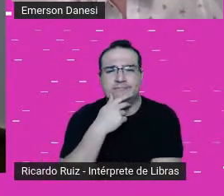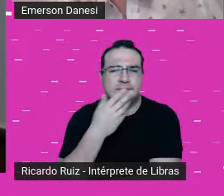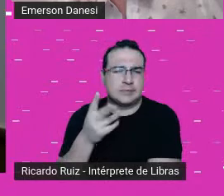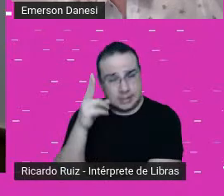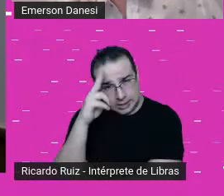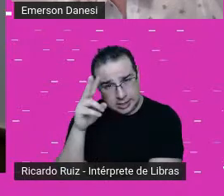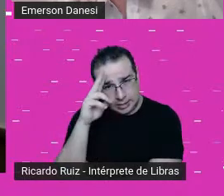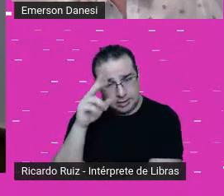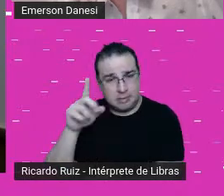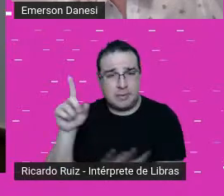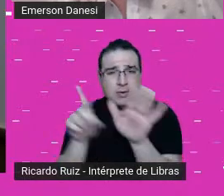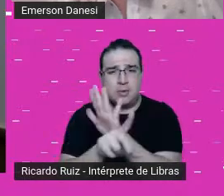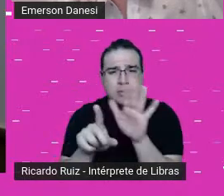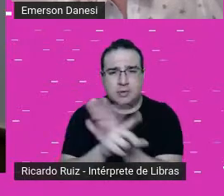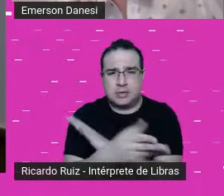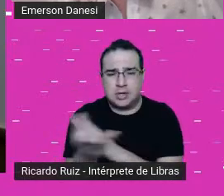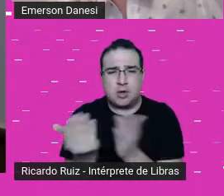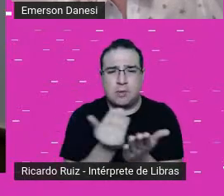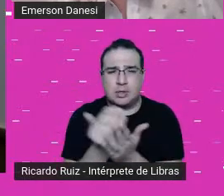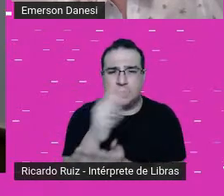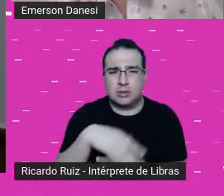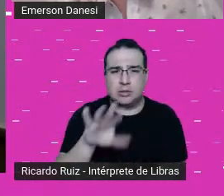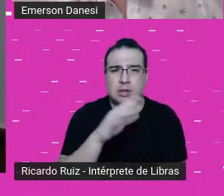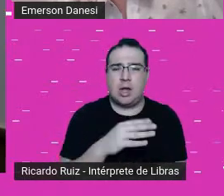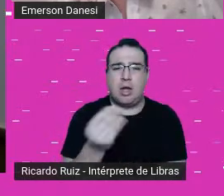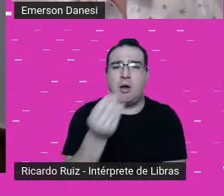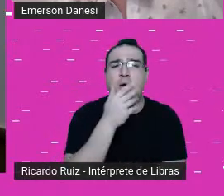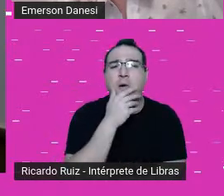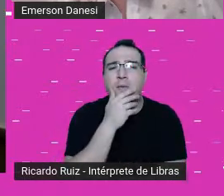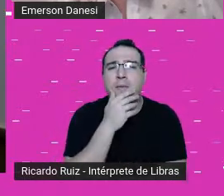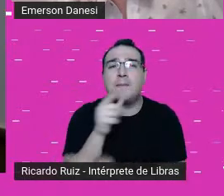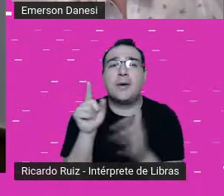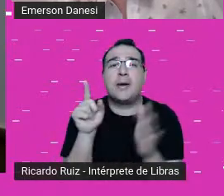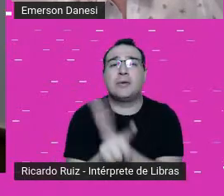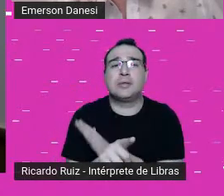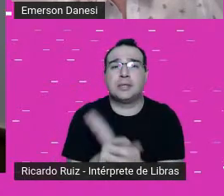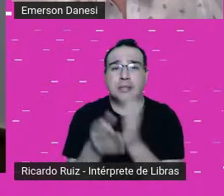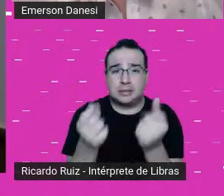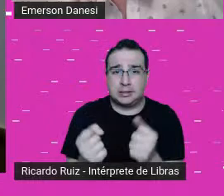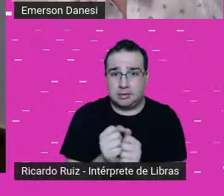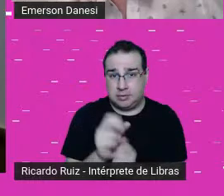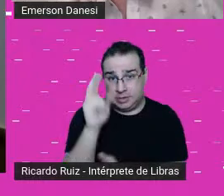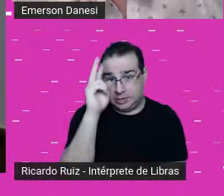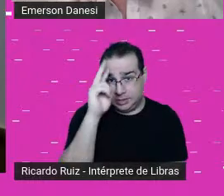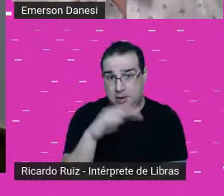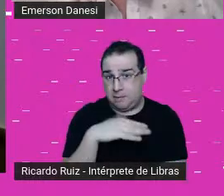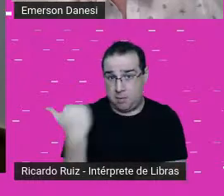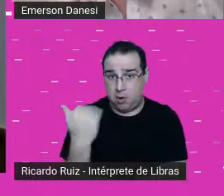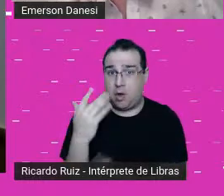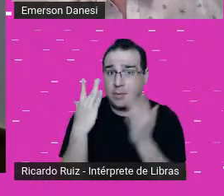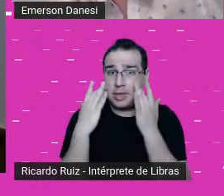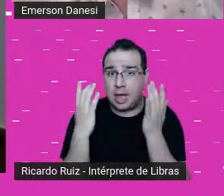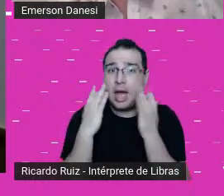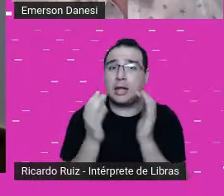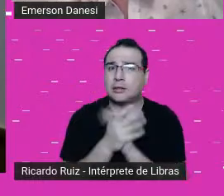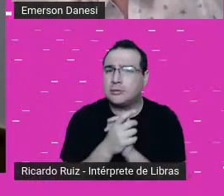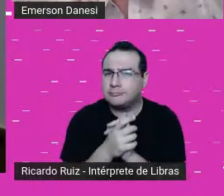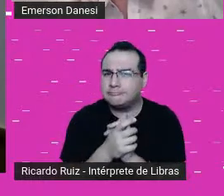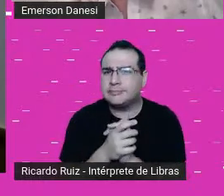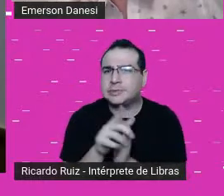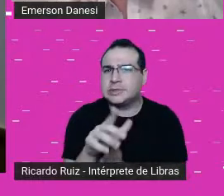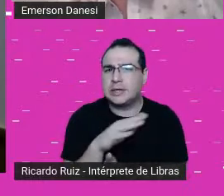fazia essa pergunta para a gente no começo, todo mundo caía. Ele falava... lembra, você morre pelo teatro? E aí